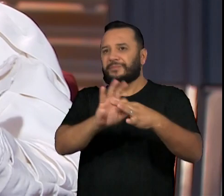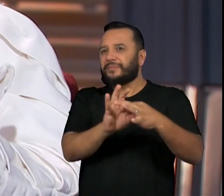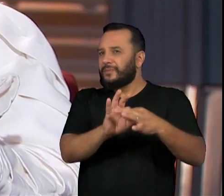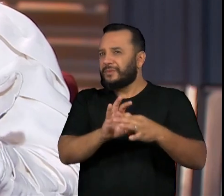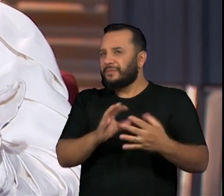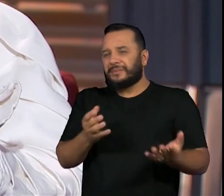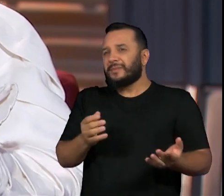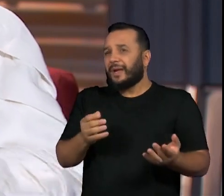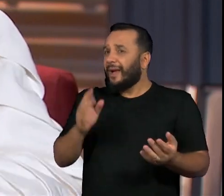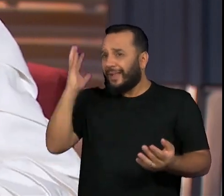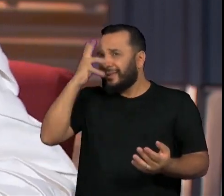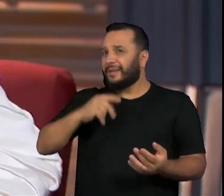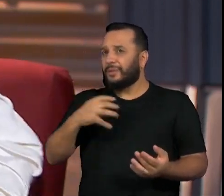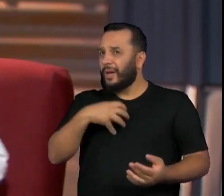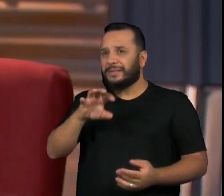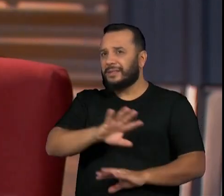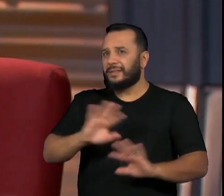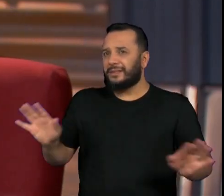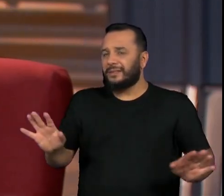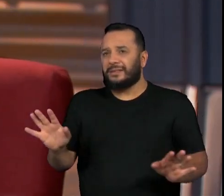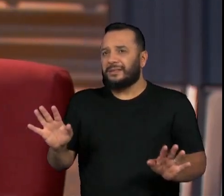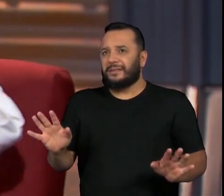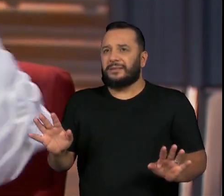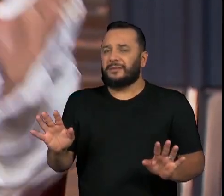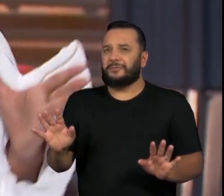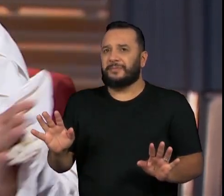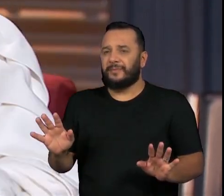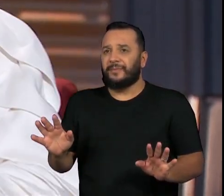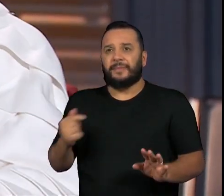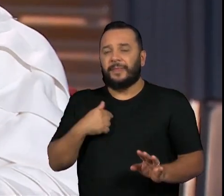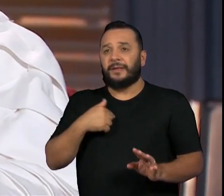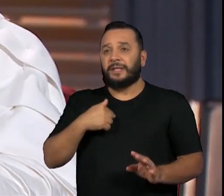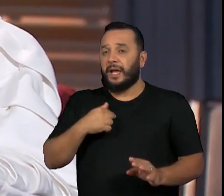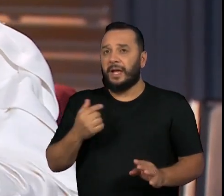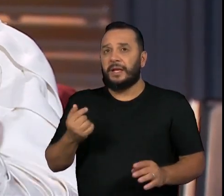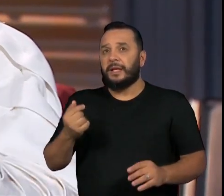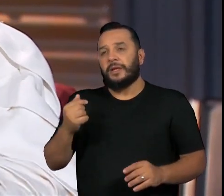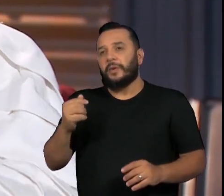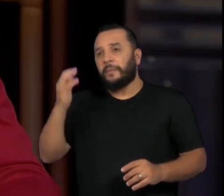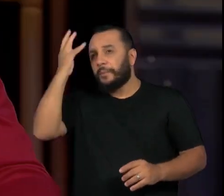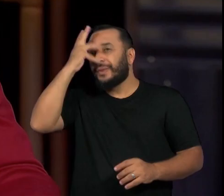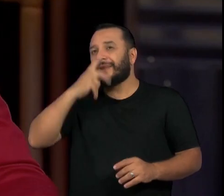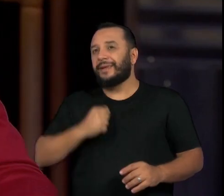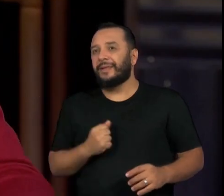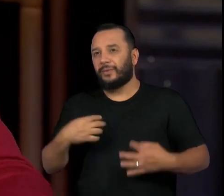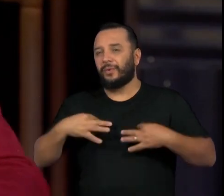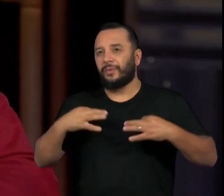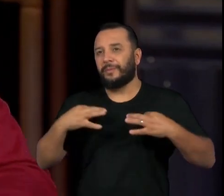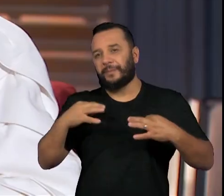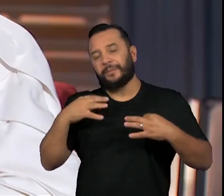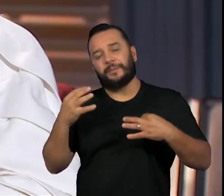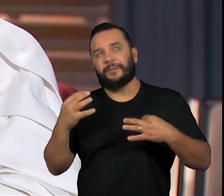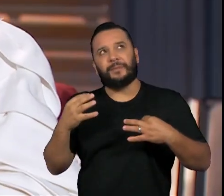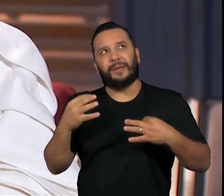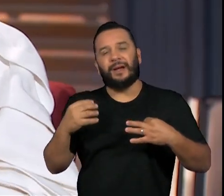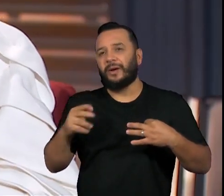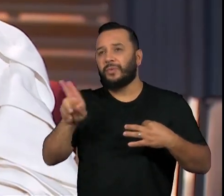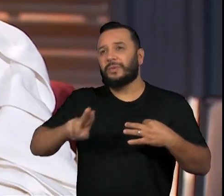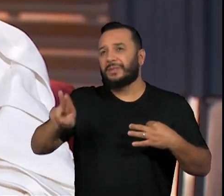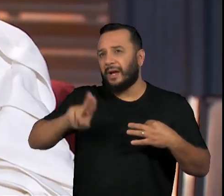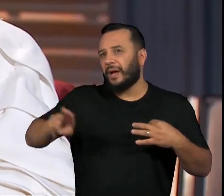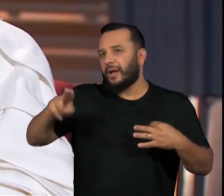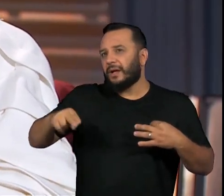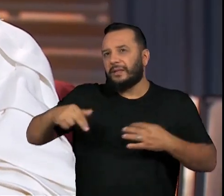tem separação. Sei. Não tem o bonito, o bonito para sair, o feio para dormir. Não tem feriado. Não tem, é tudo todo maravilhoso. Dia,